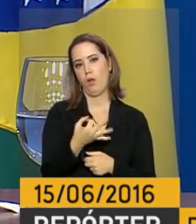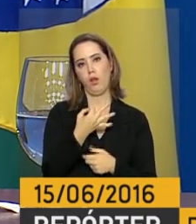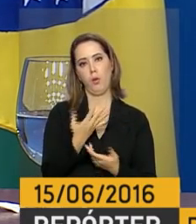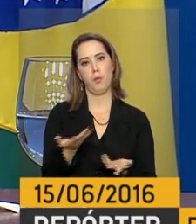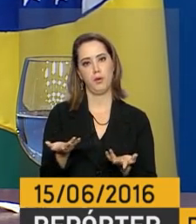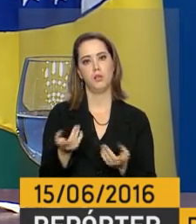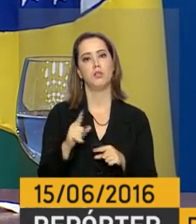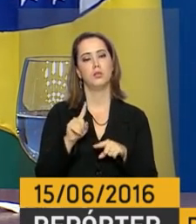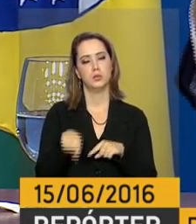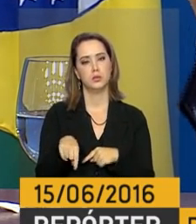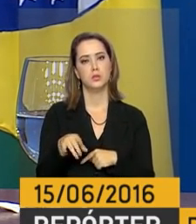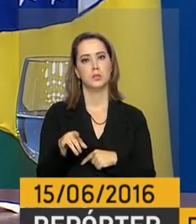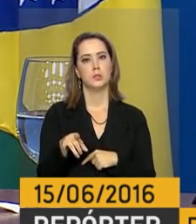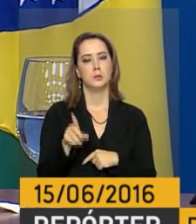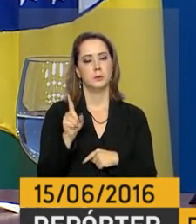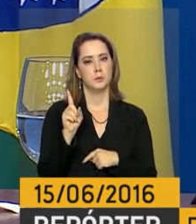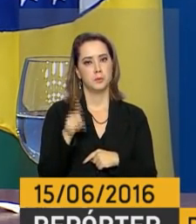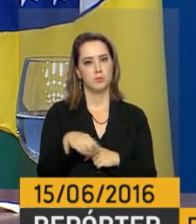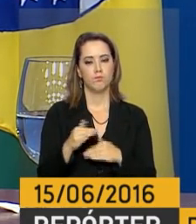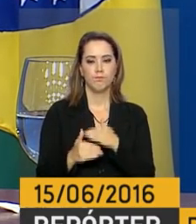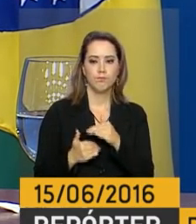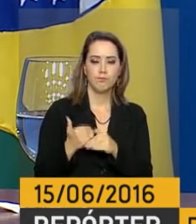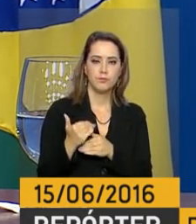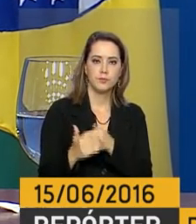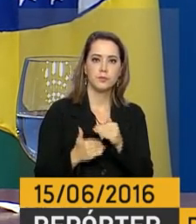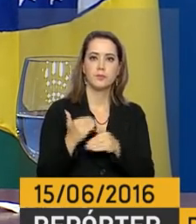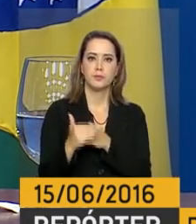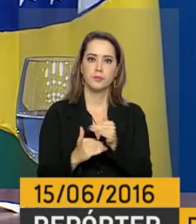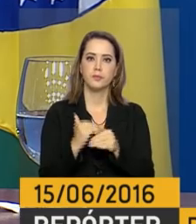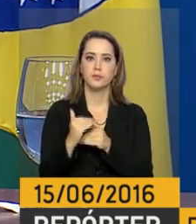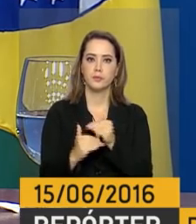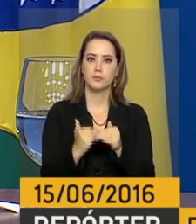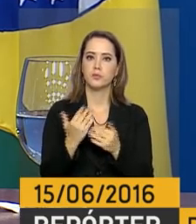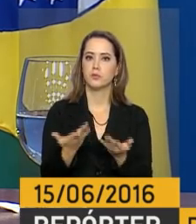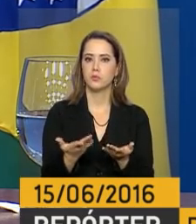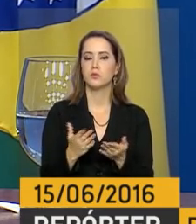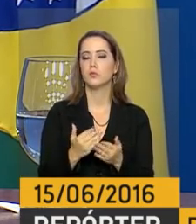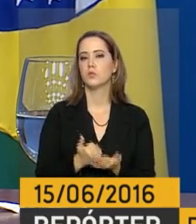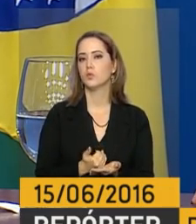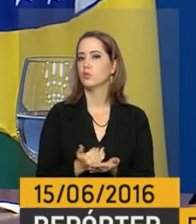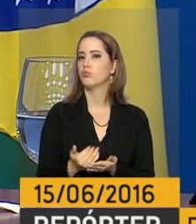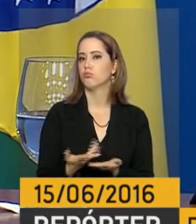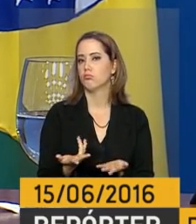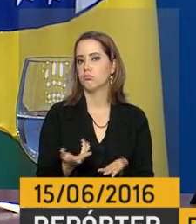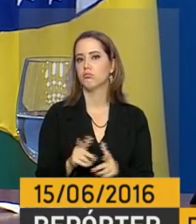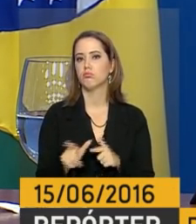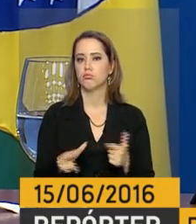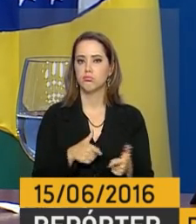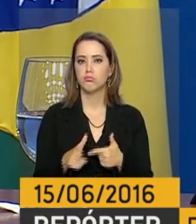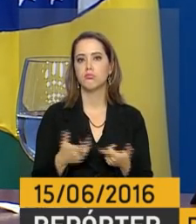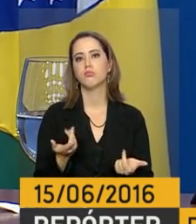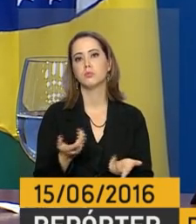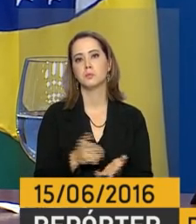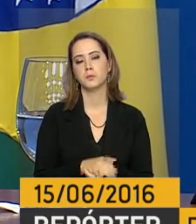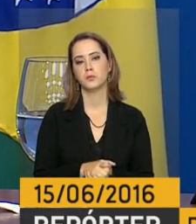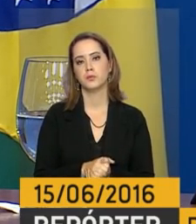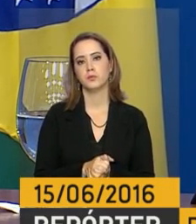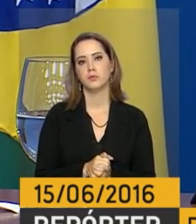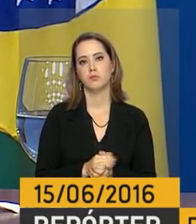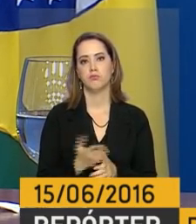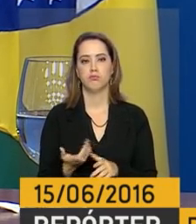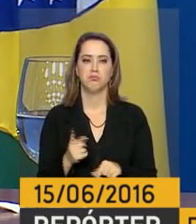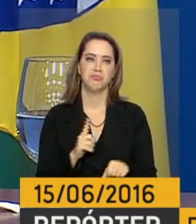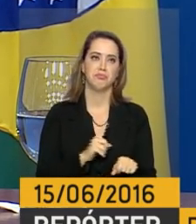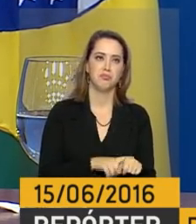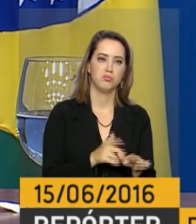eh é uma opinião de tramitação, de conveniência, de tramitação, eh, num determinado momento ou